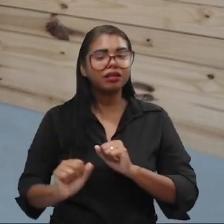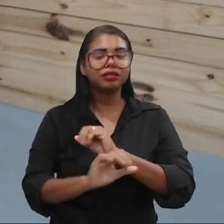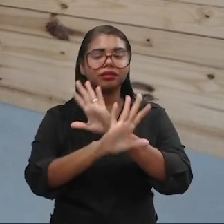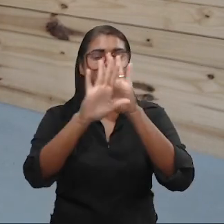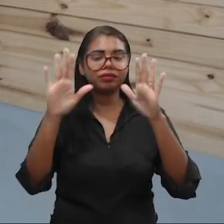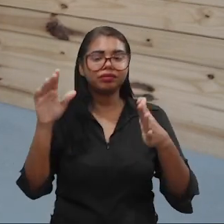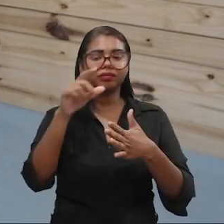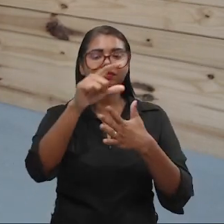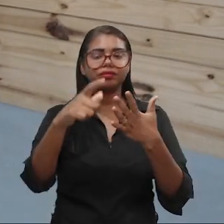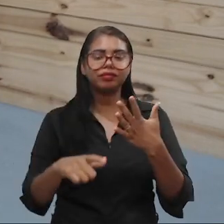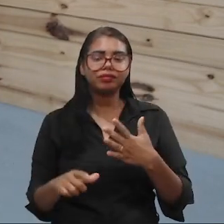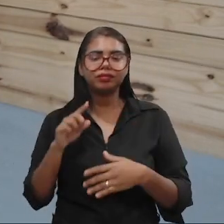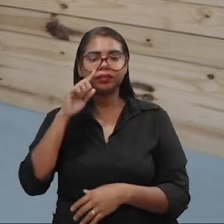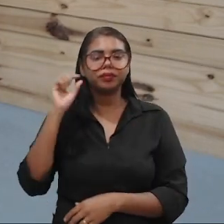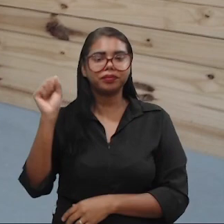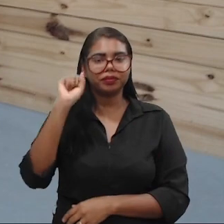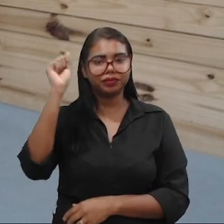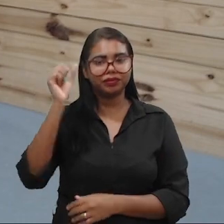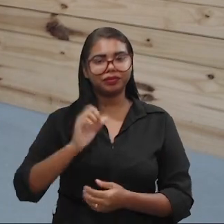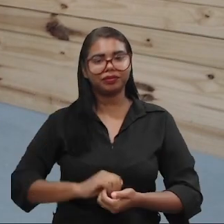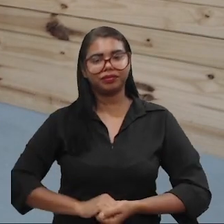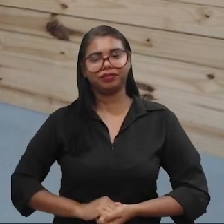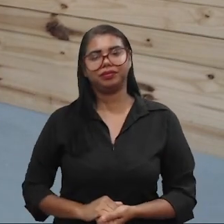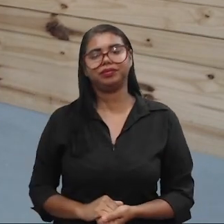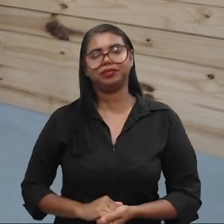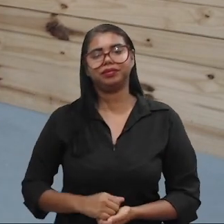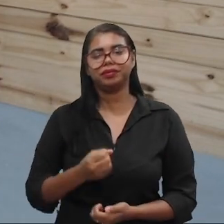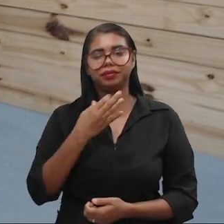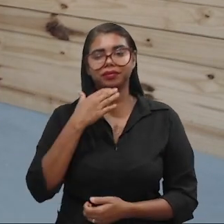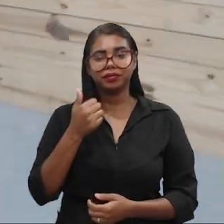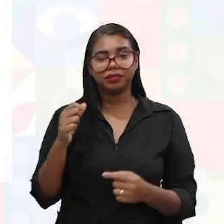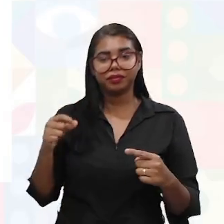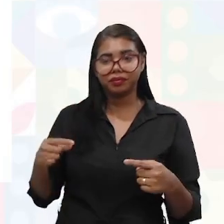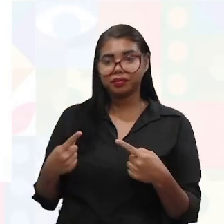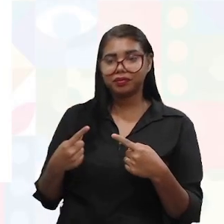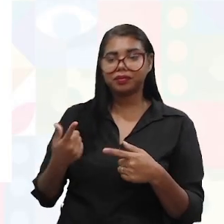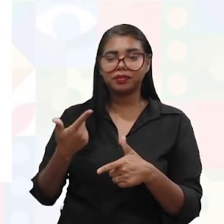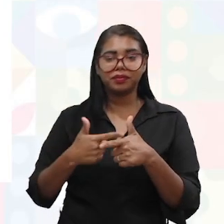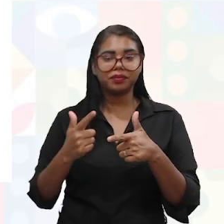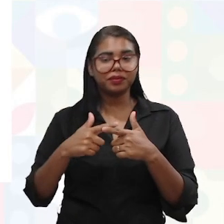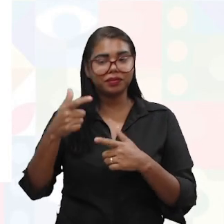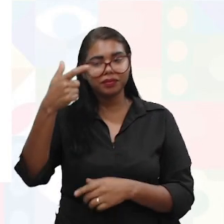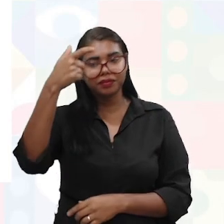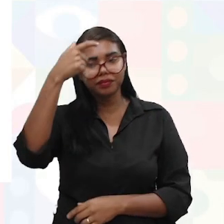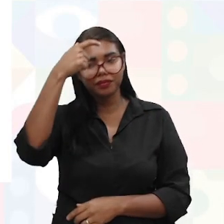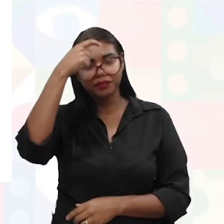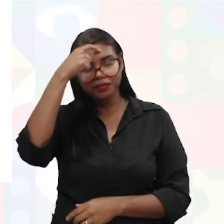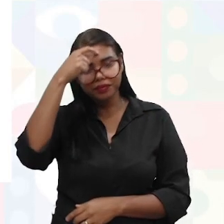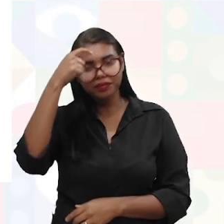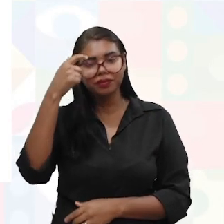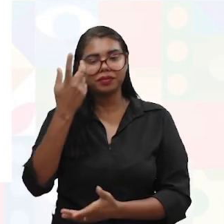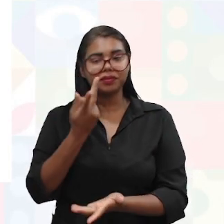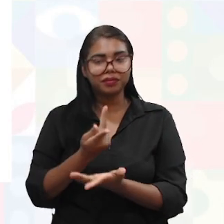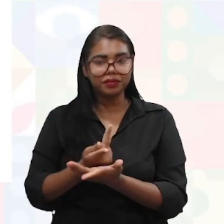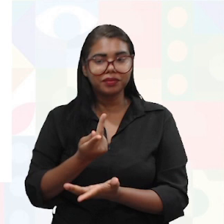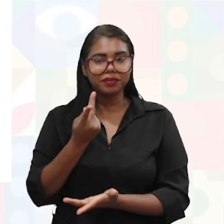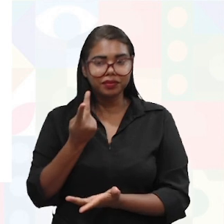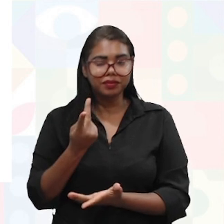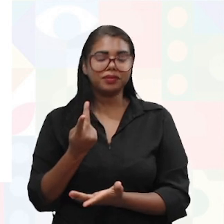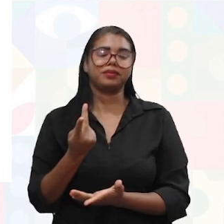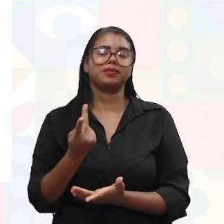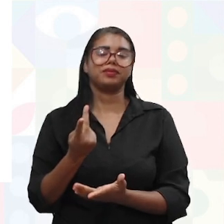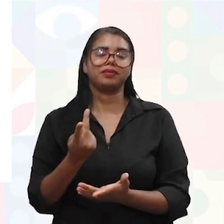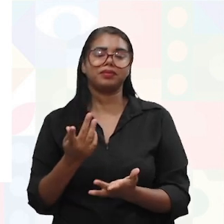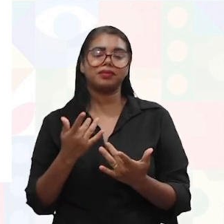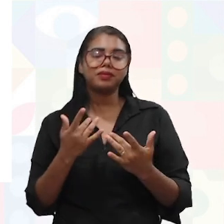esses riscos bom e para combater os problemas mentais que podem causar acidentes é importante